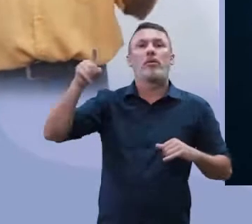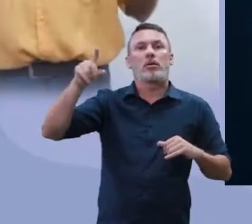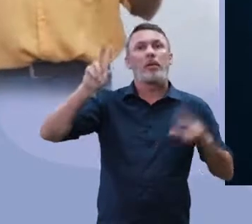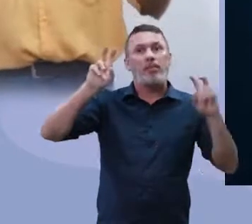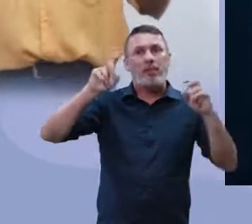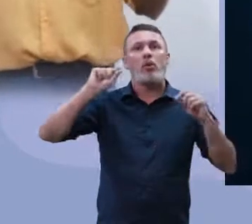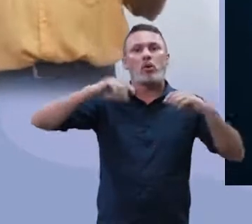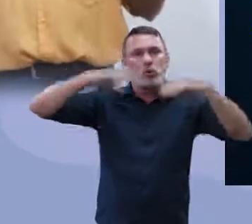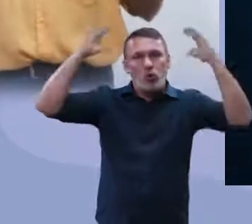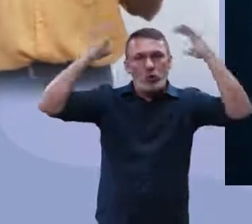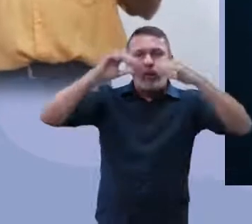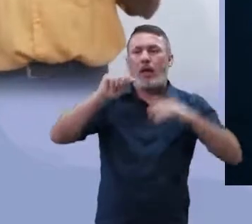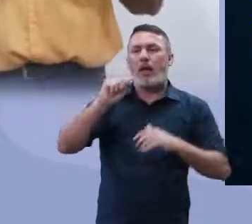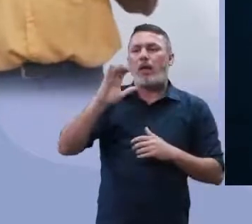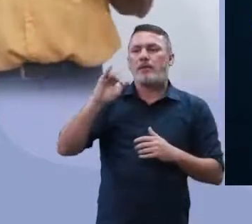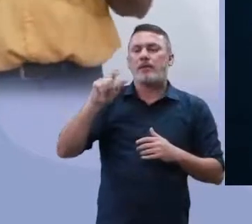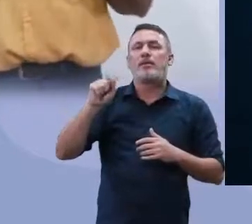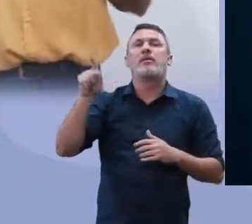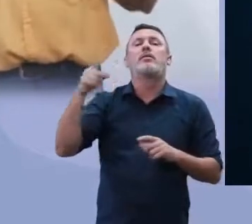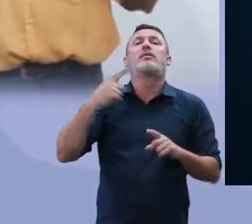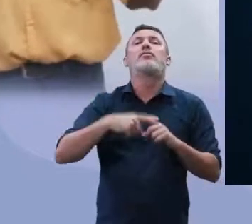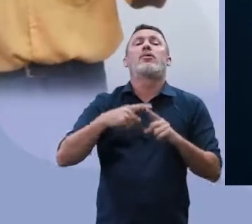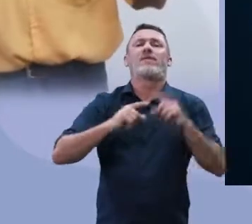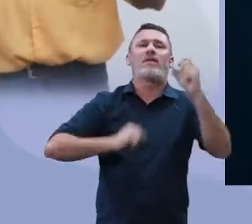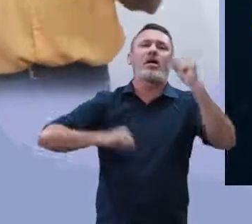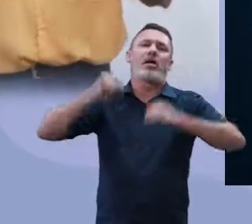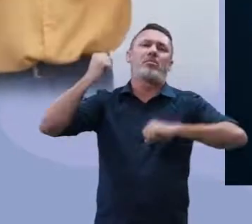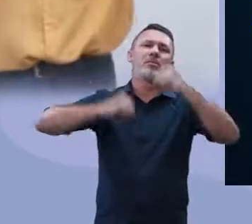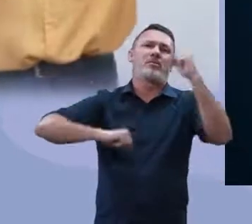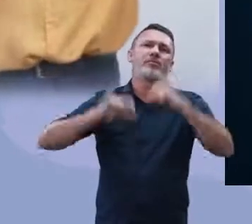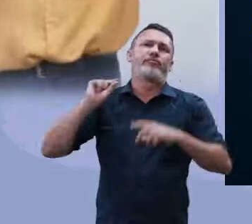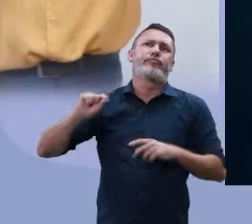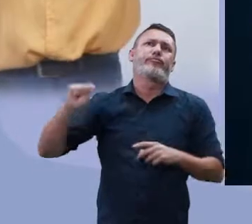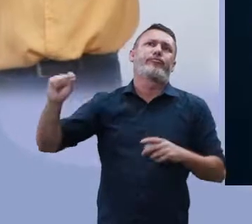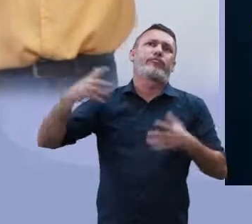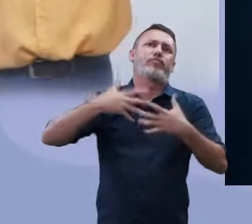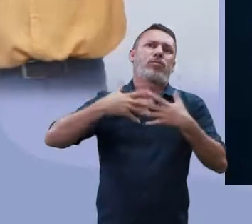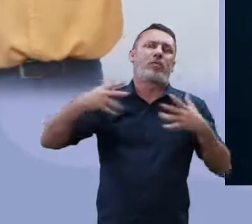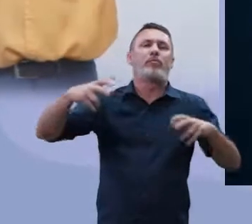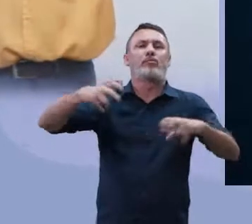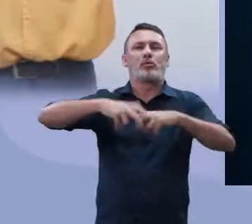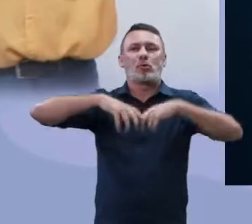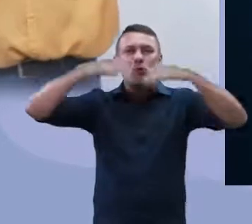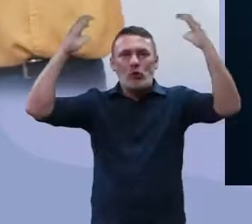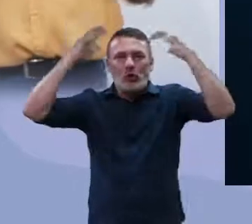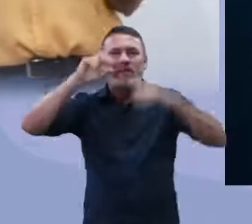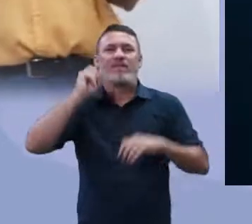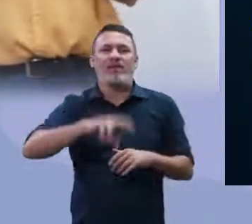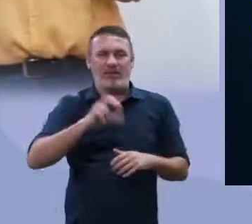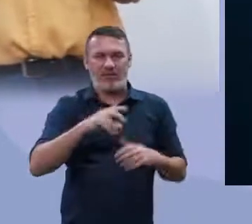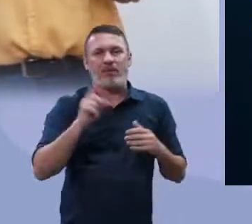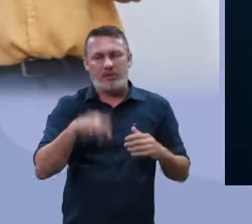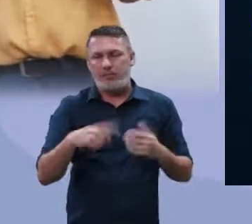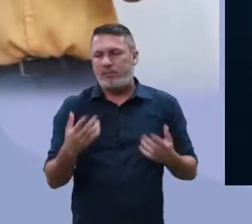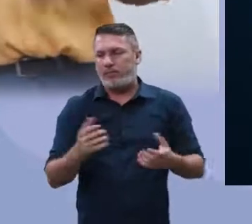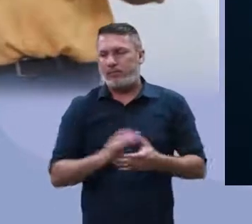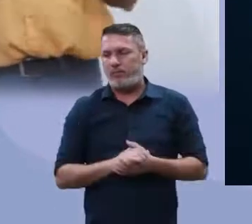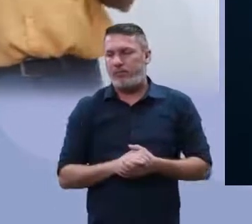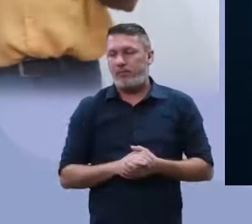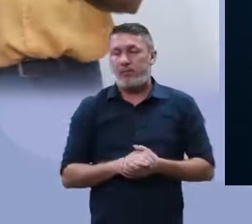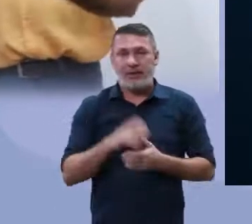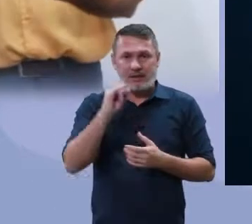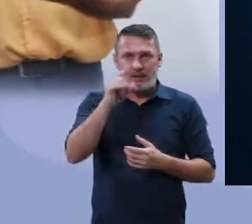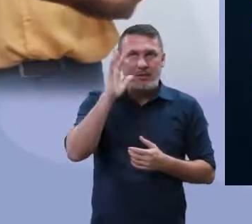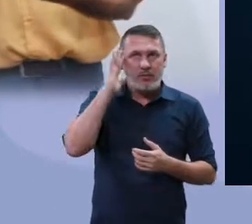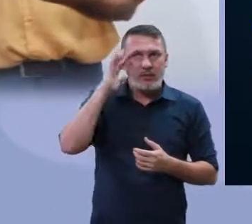problemas relacionados às chuvas ácidas devido à sua elevada industrialização. Então, o que acontece? Se nós pegarmos